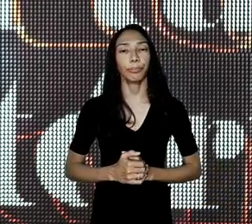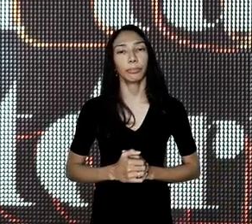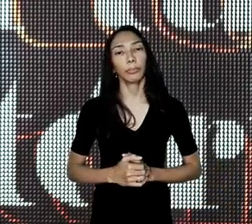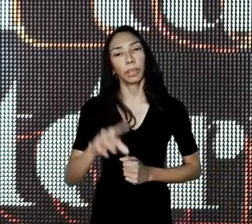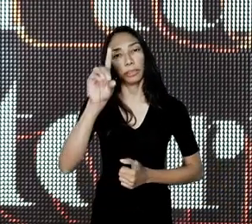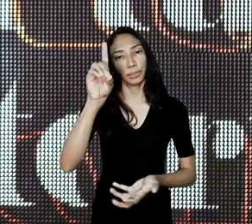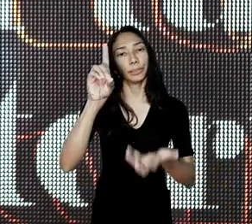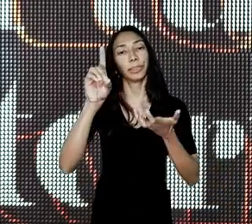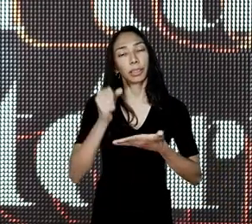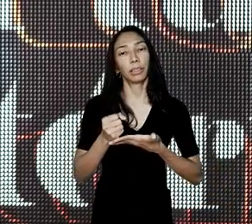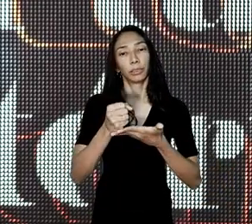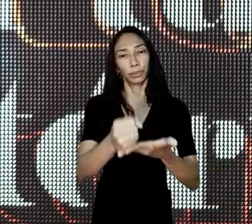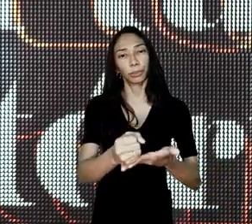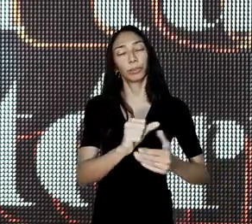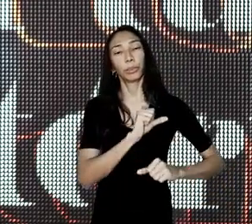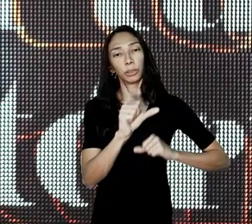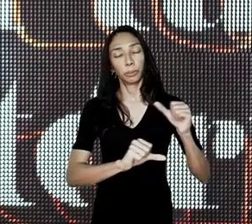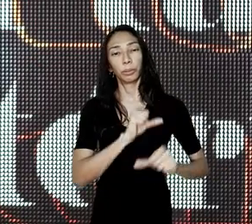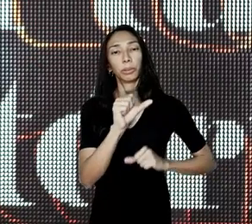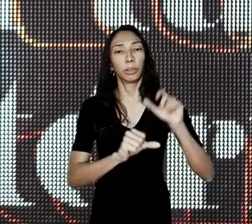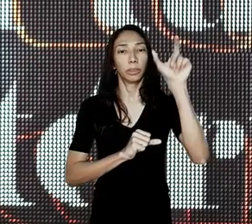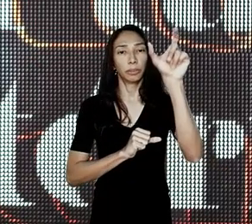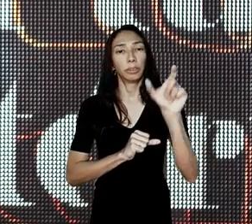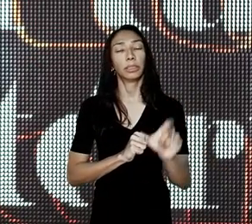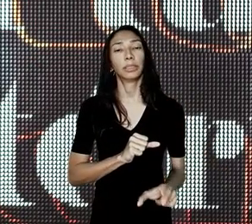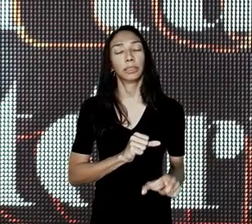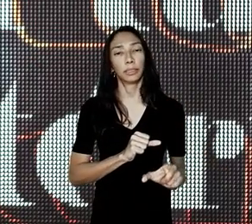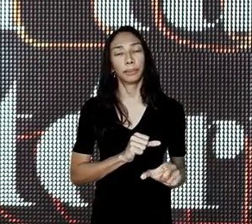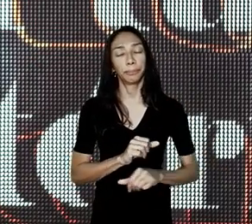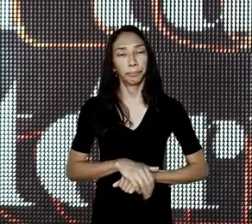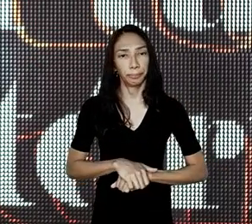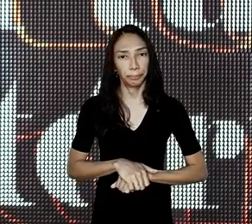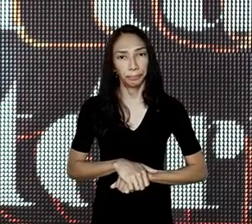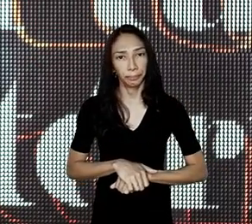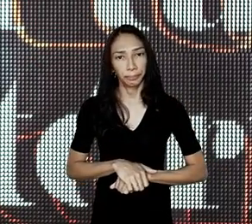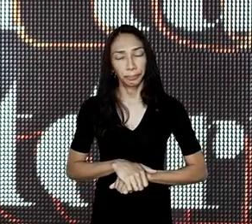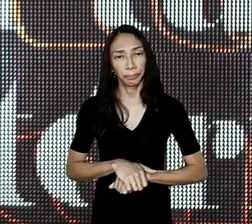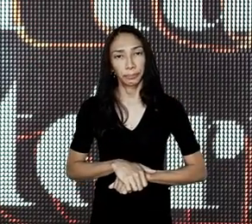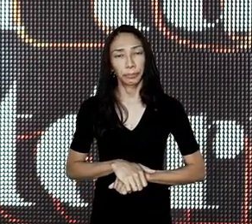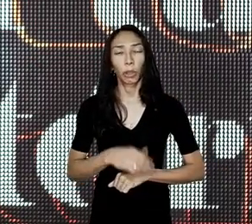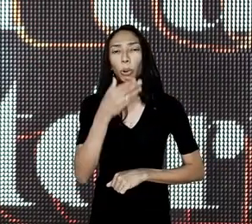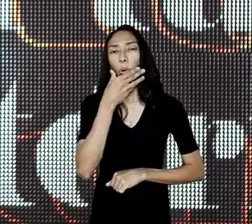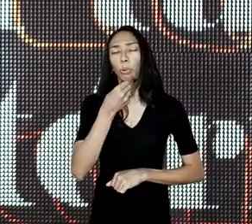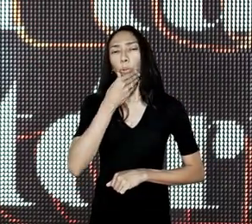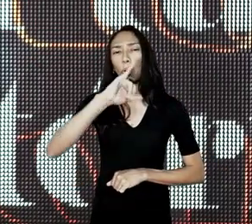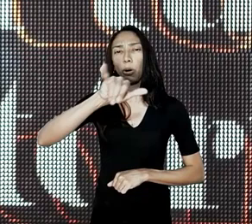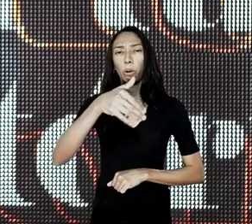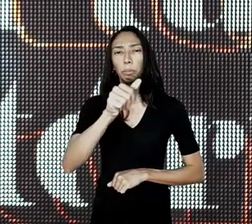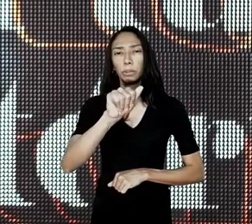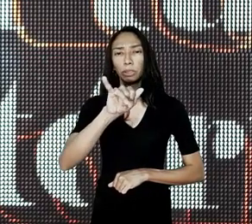Ah, Deus está querendo transformar você, enquanto ainda não aconteceu. Jairo e a